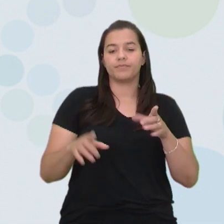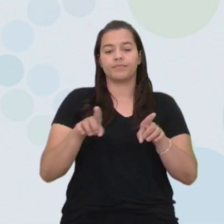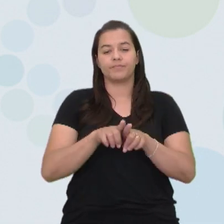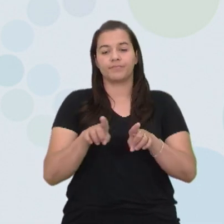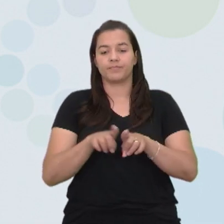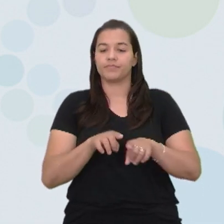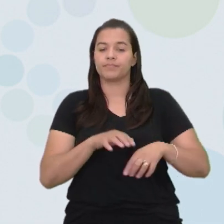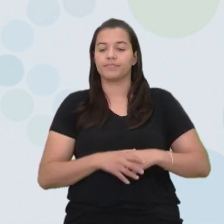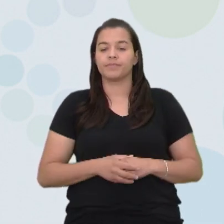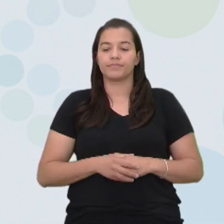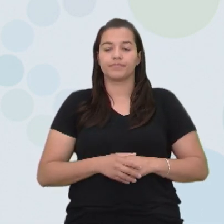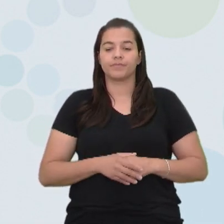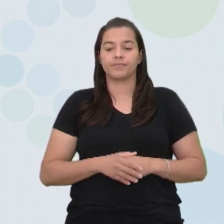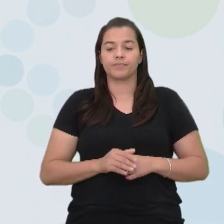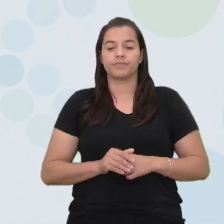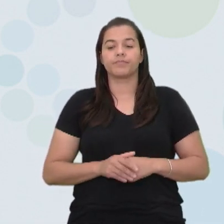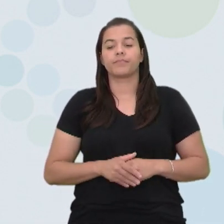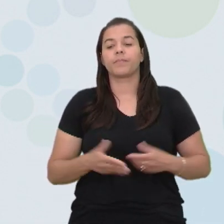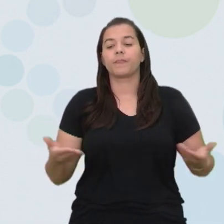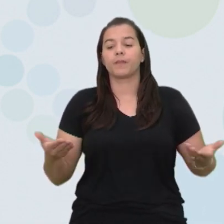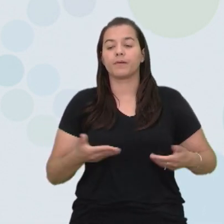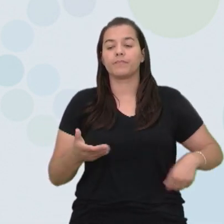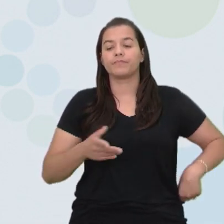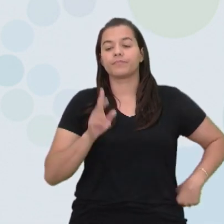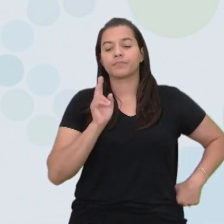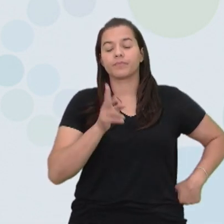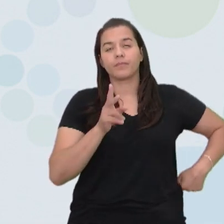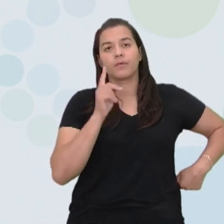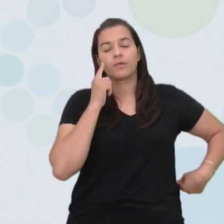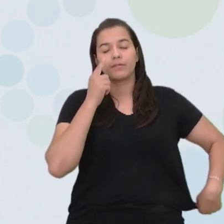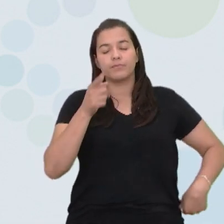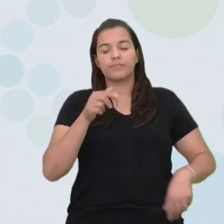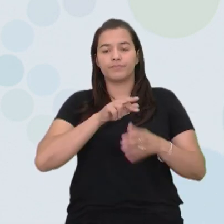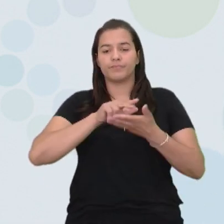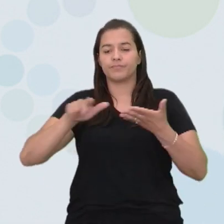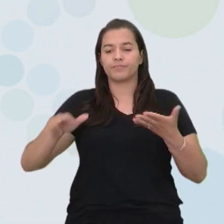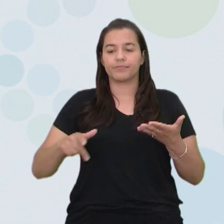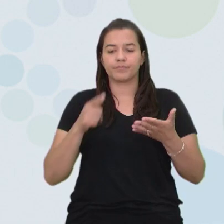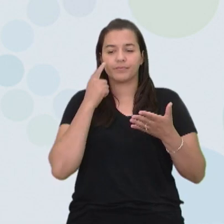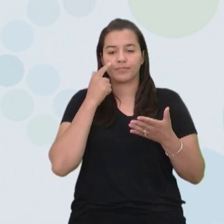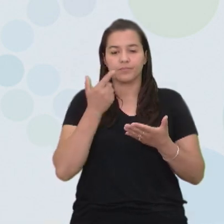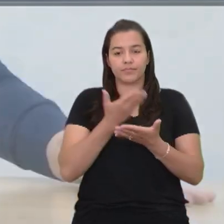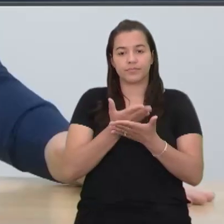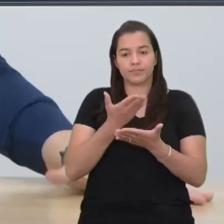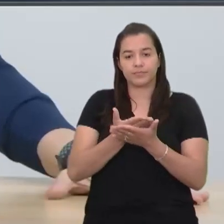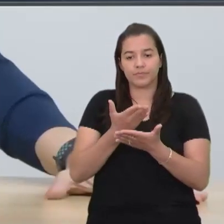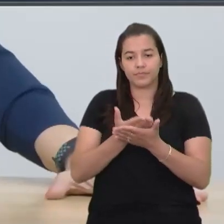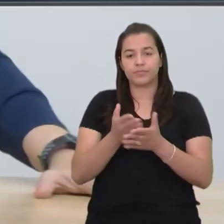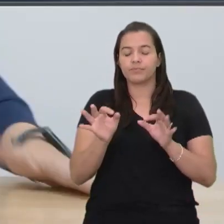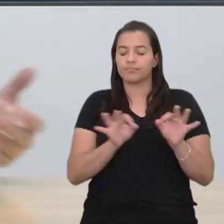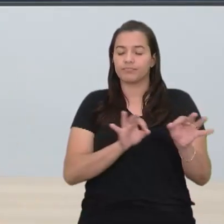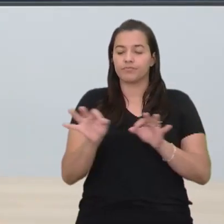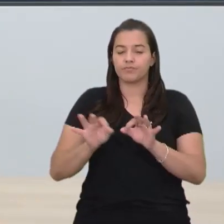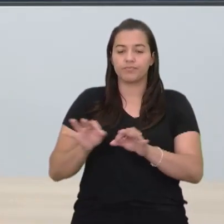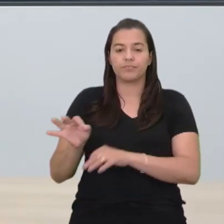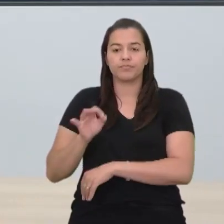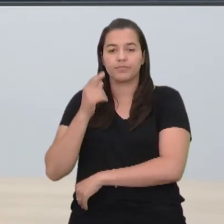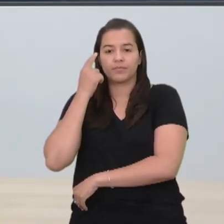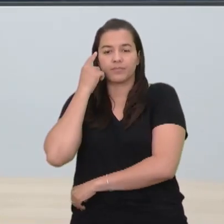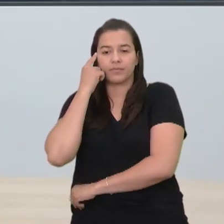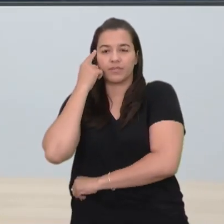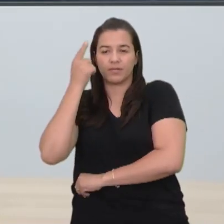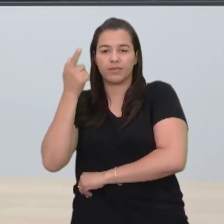geometria dinâmica. Então hoje a gente vai continuar falando do Scratch, mas a gente vai explorar um pouquinho os blocos de comando. Você lembra do